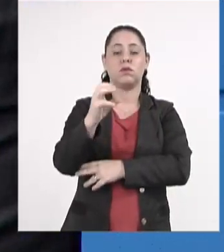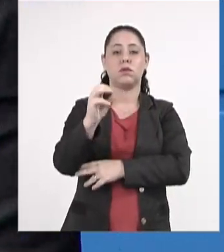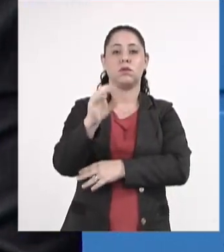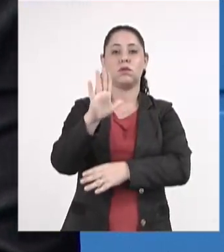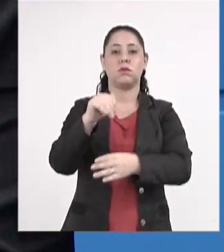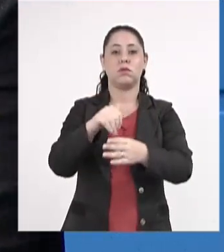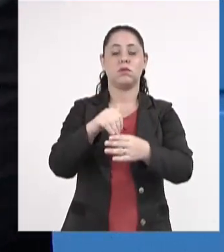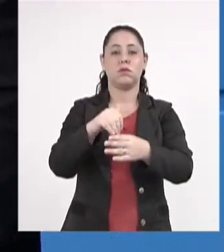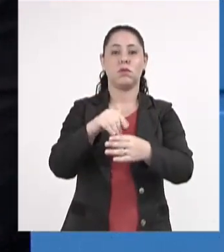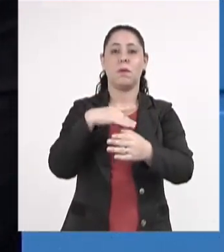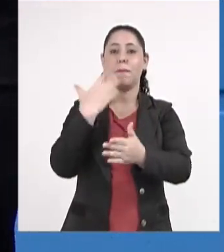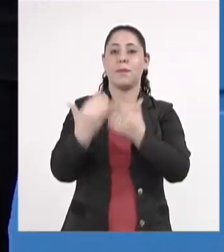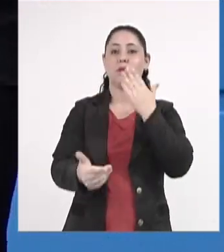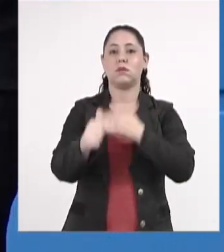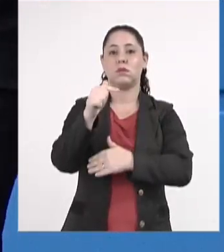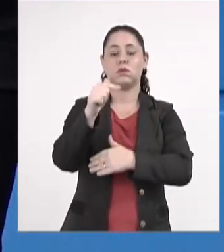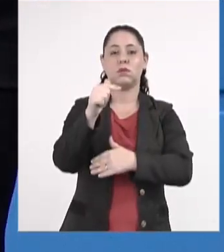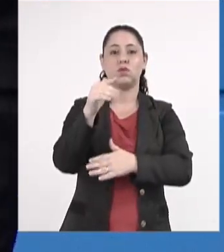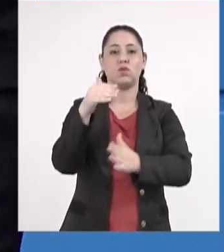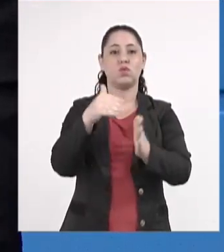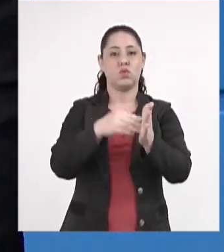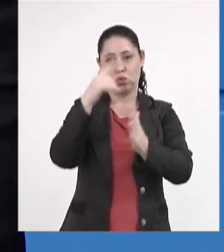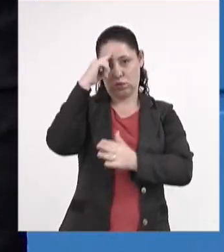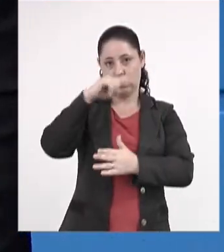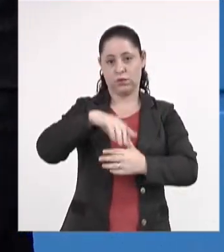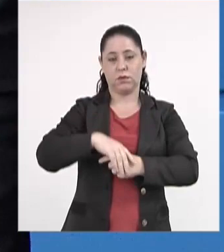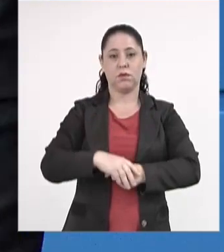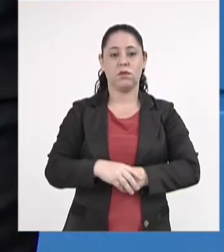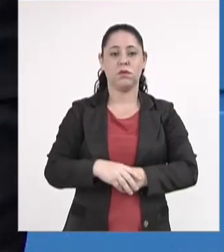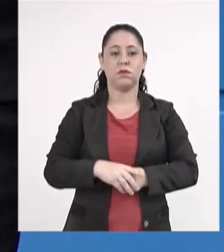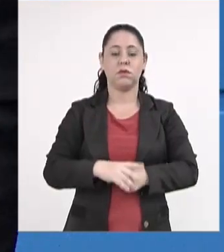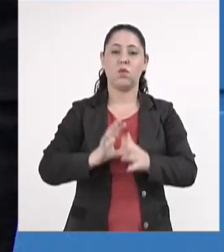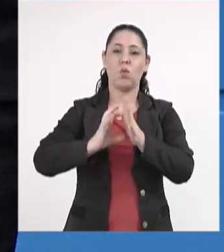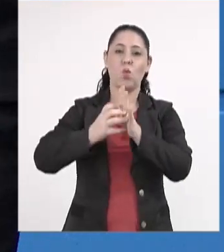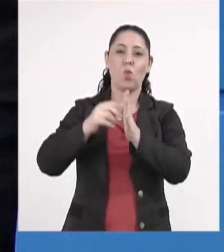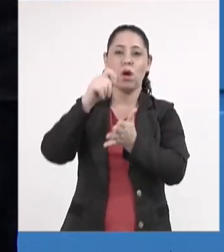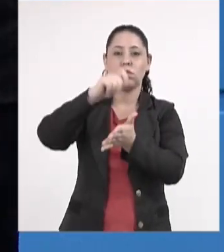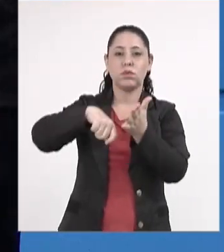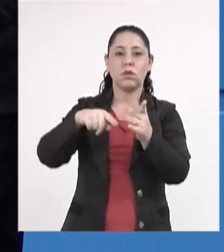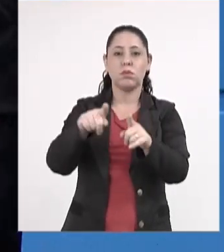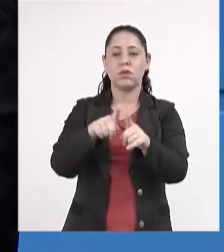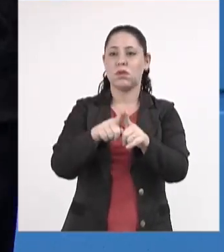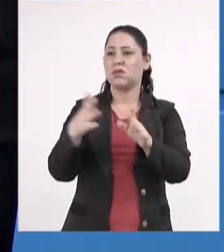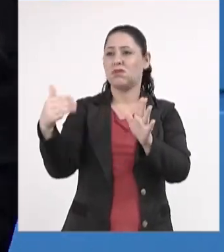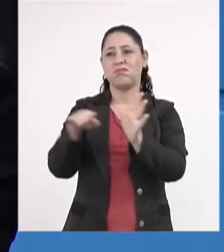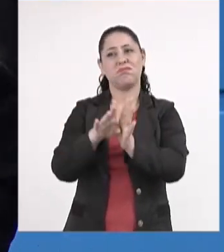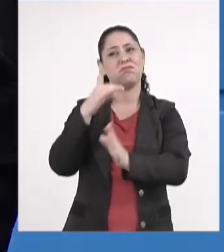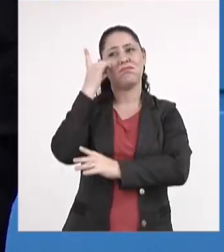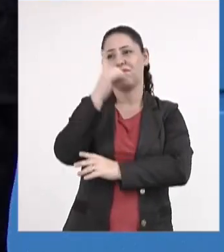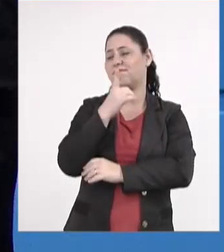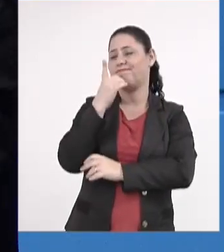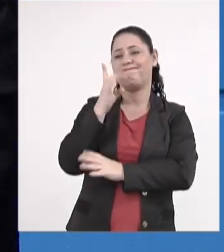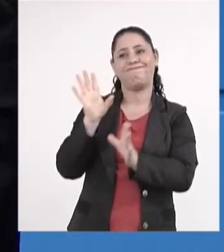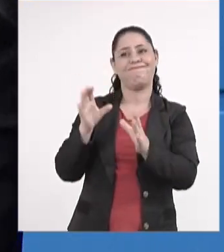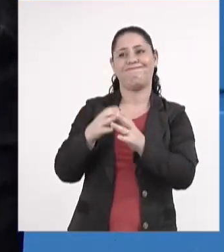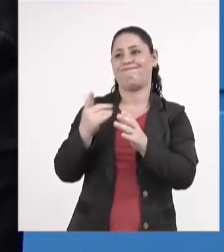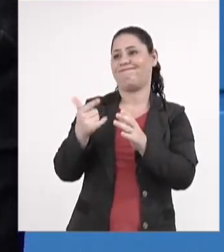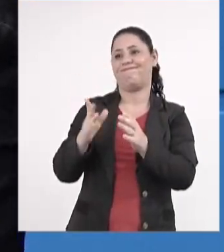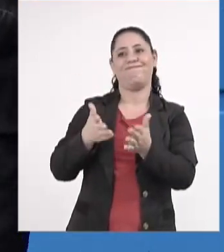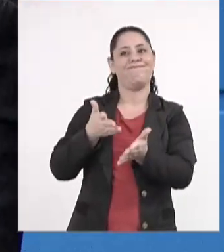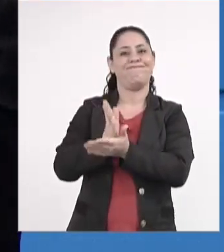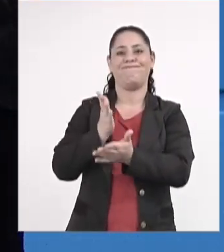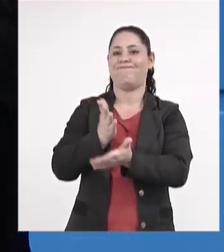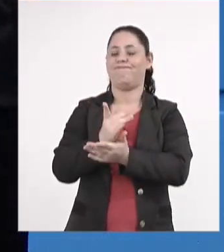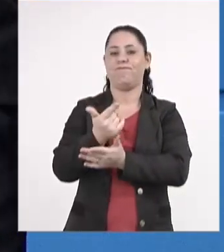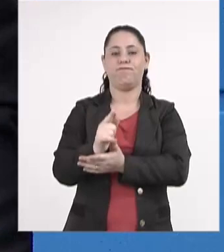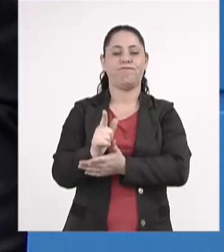votos nessa eleição eu perdi 7 no último dia de filiação partidária chegarem a deputado eu acho seu time seu time